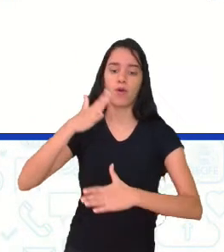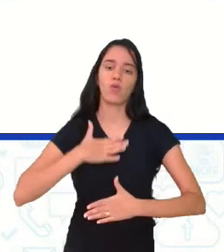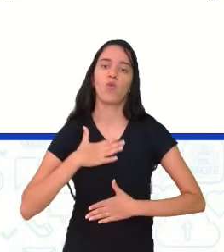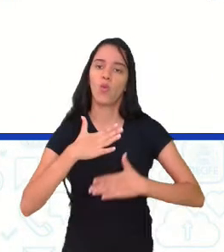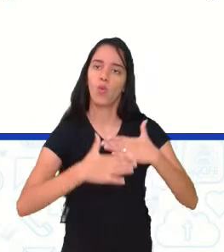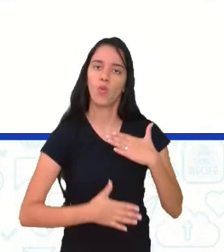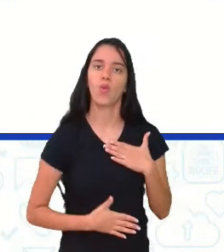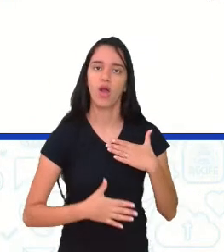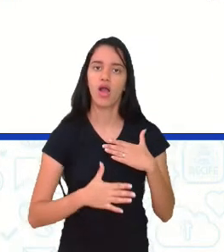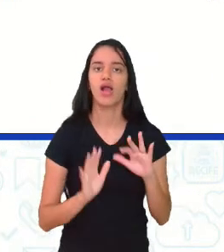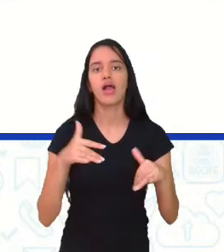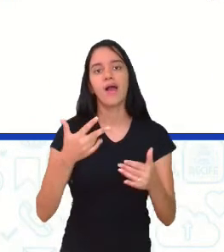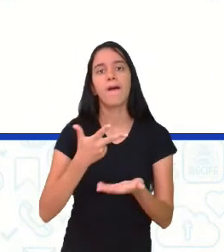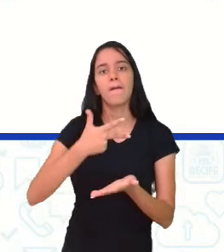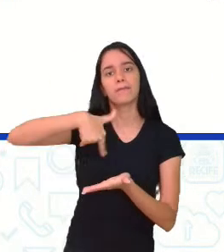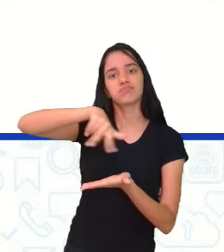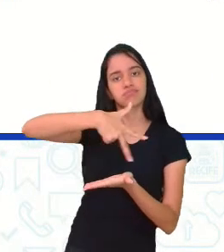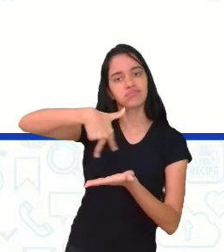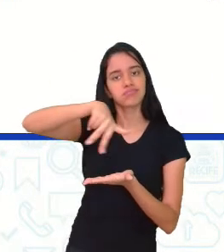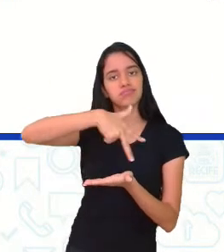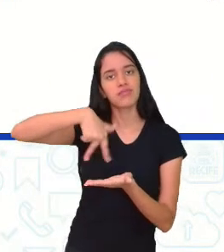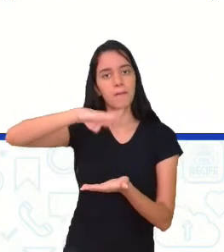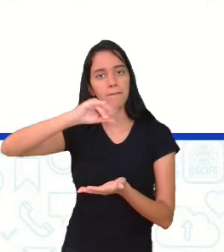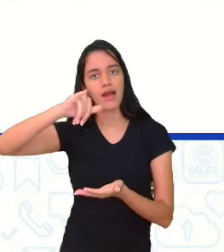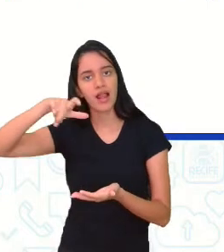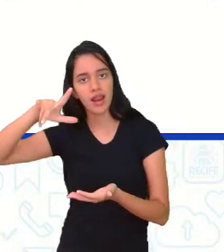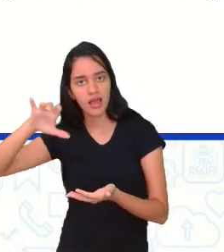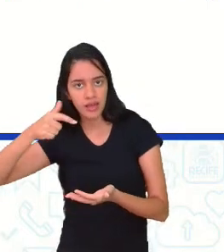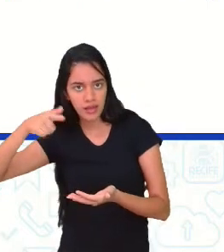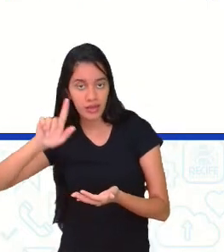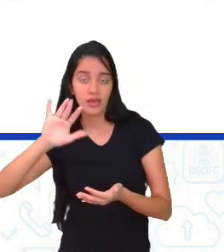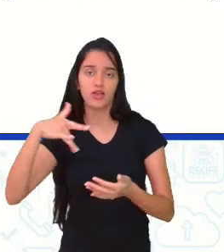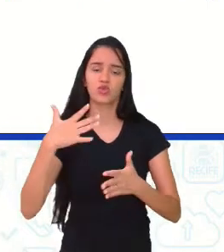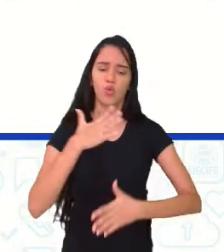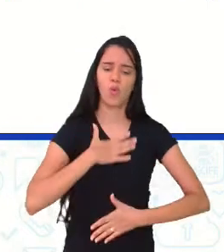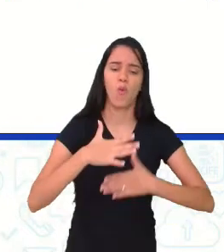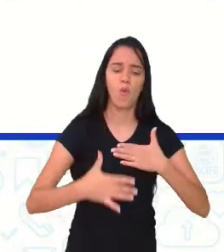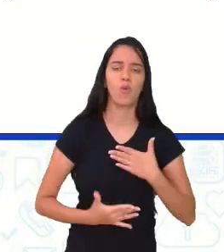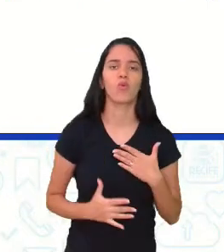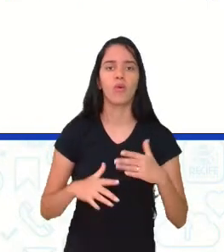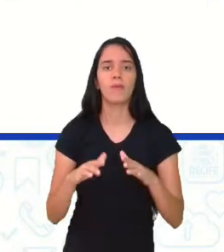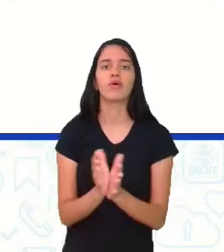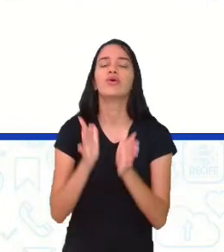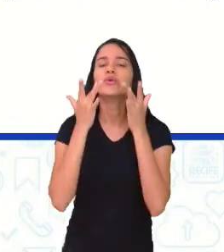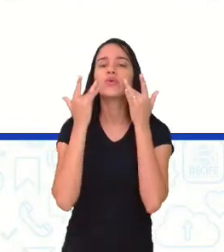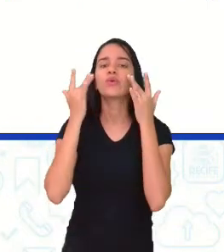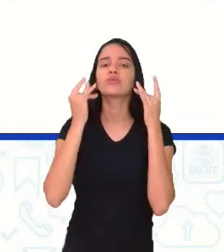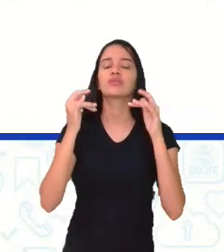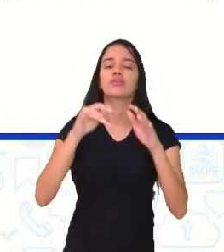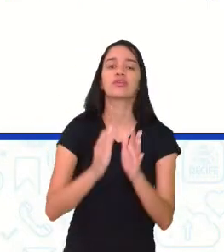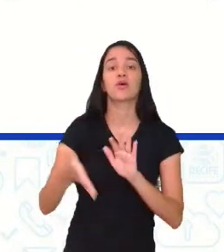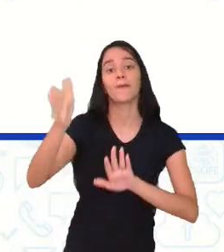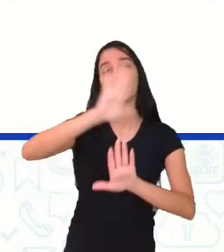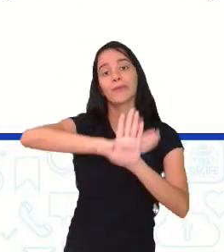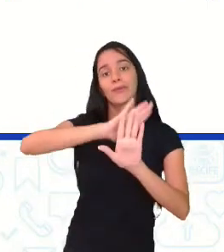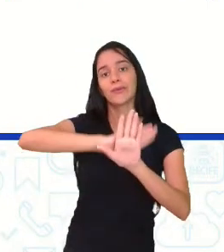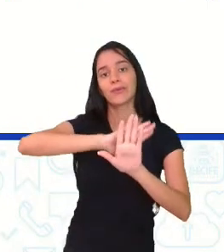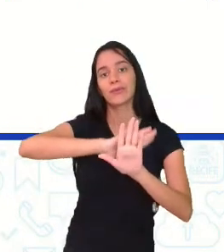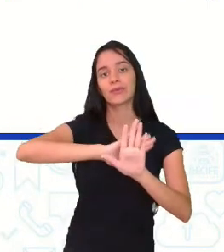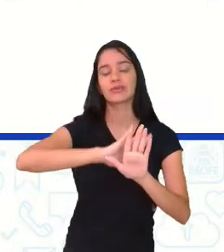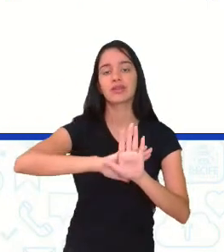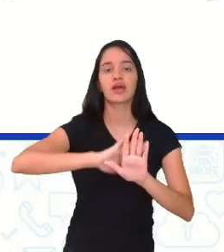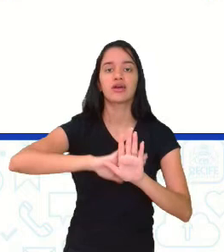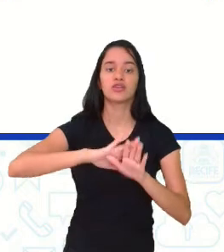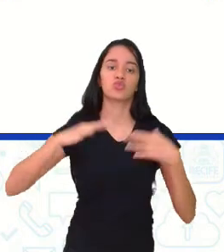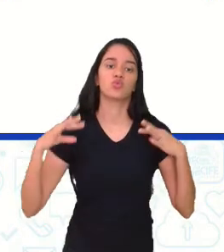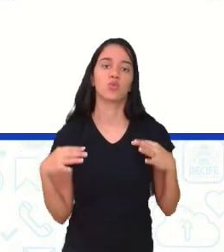fazem balés, né? Com o corpo. Então, o teatro inteiro, o pessoal dança por trás de um pano com